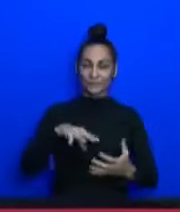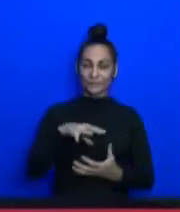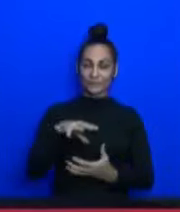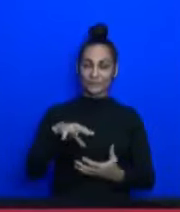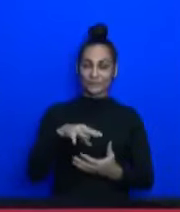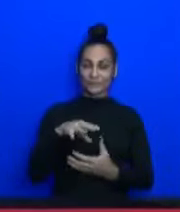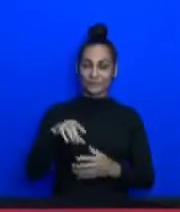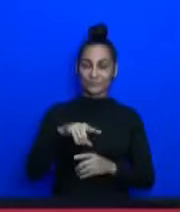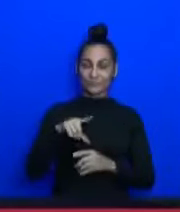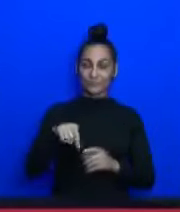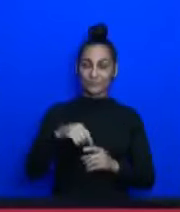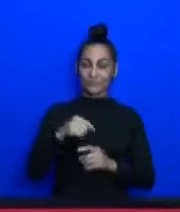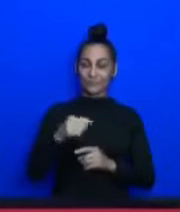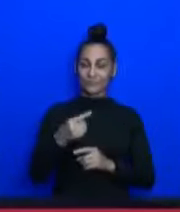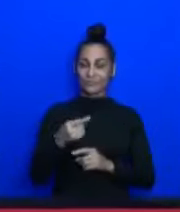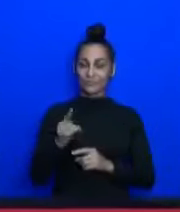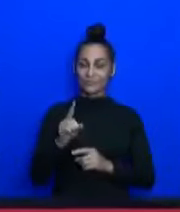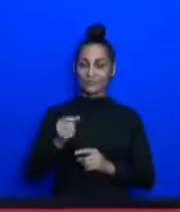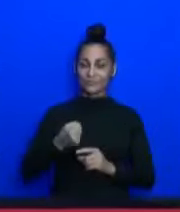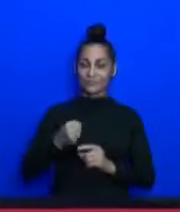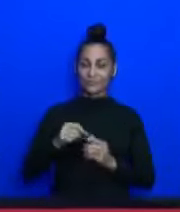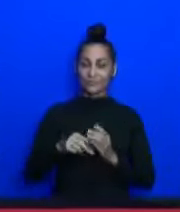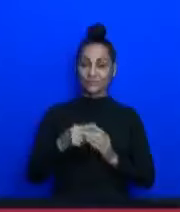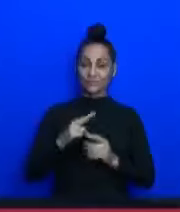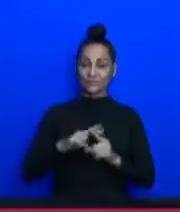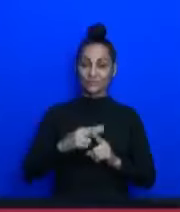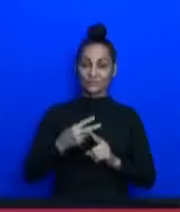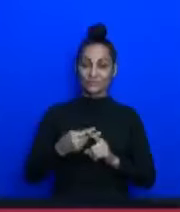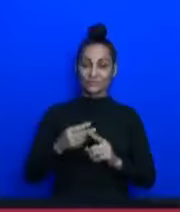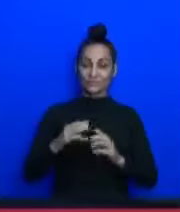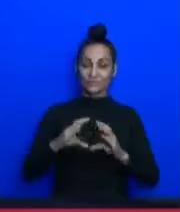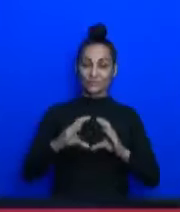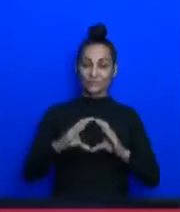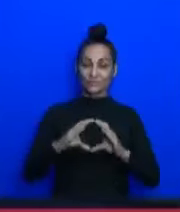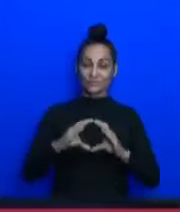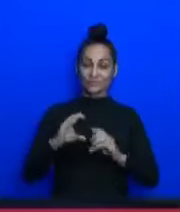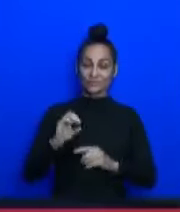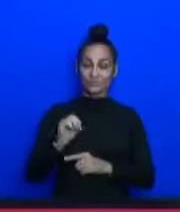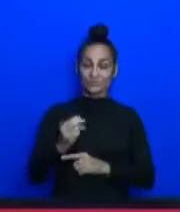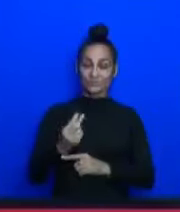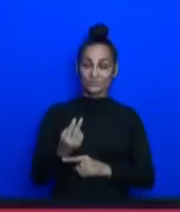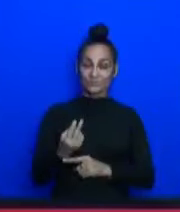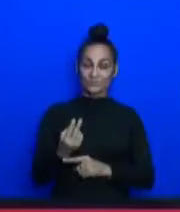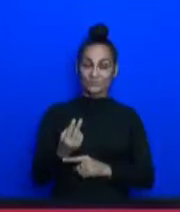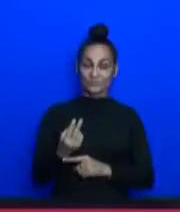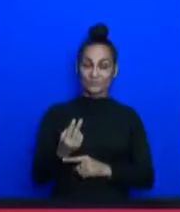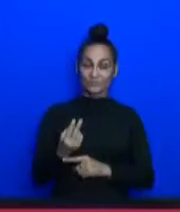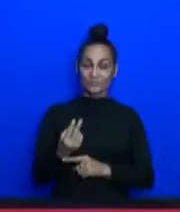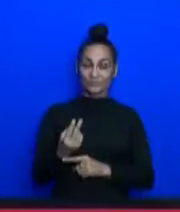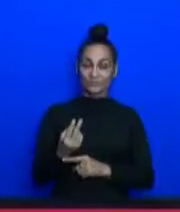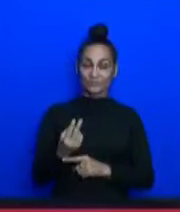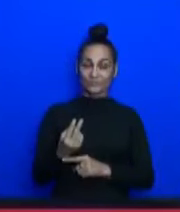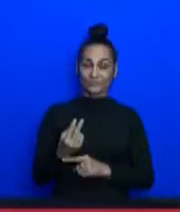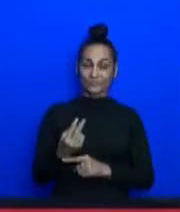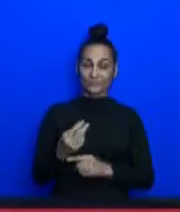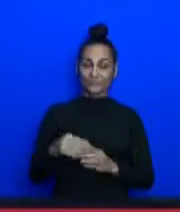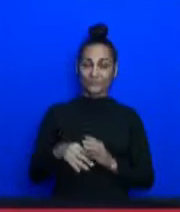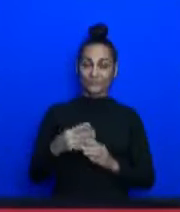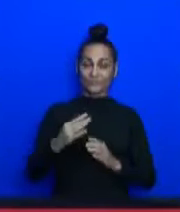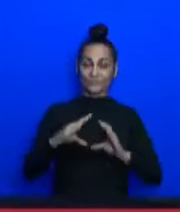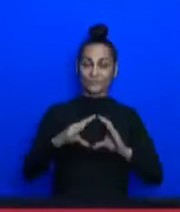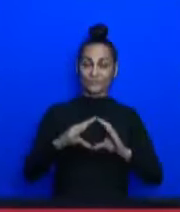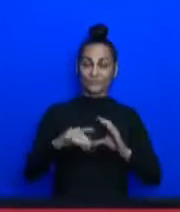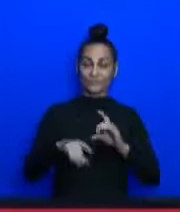girando para o sorteio das 3 últimas dezenas do segundo sorteio da dupla cena. Saindo a bola número 02. 02 foi a quarta